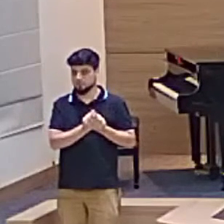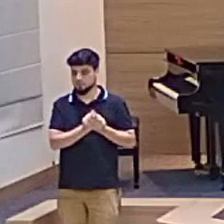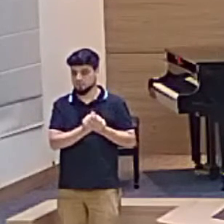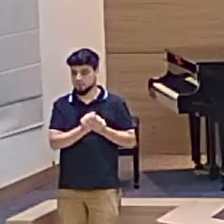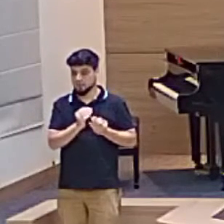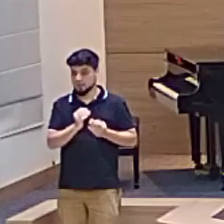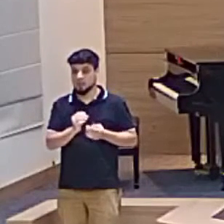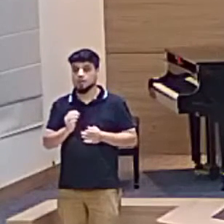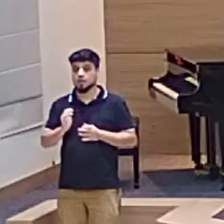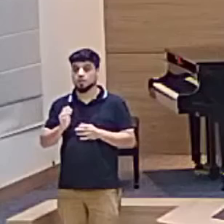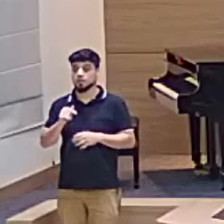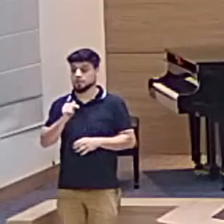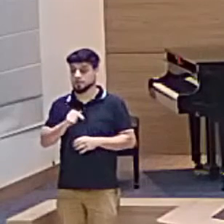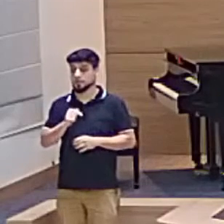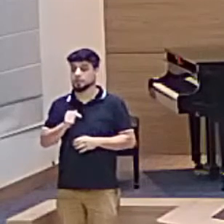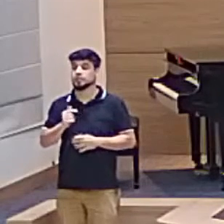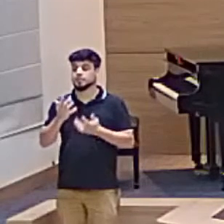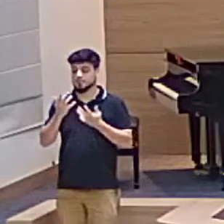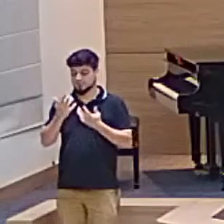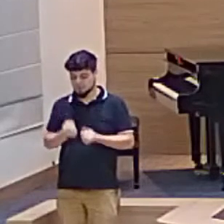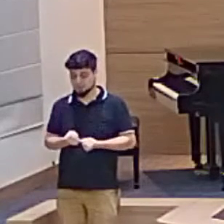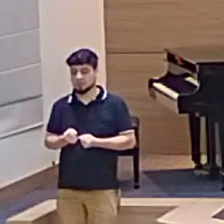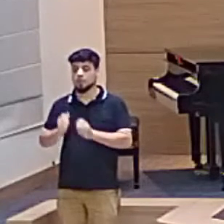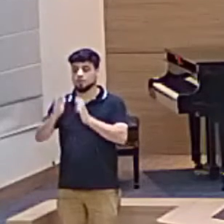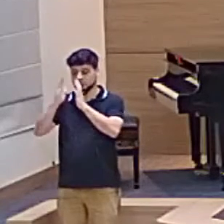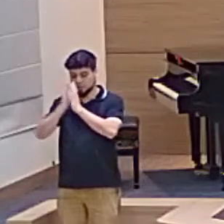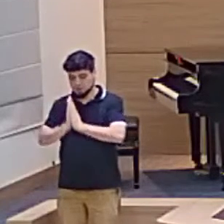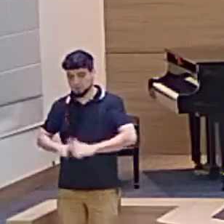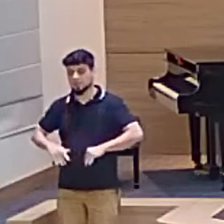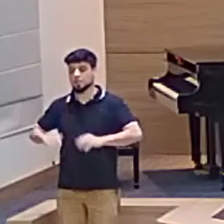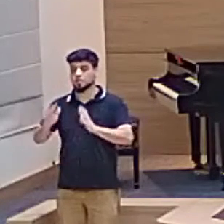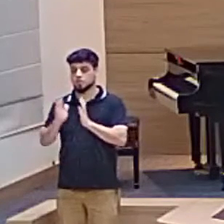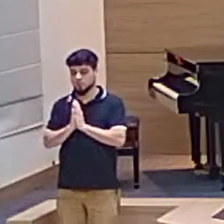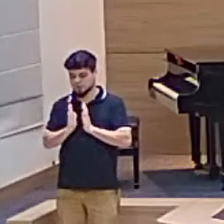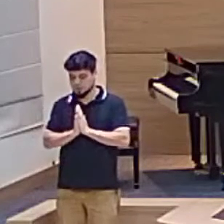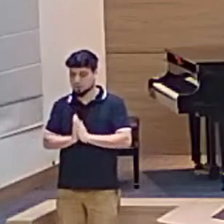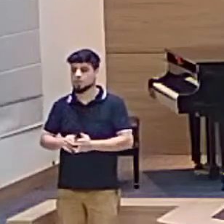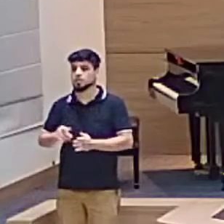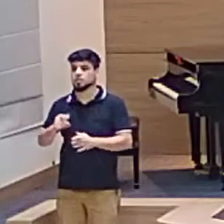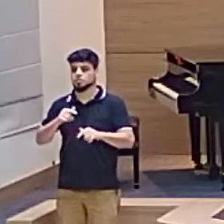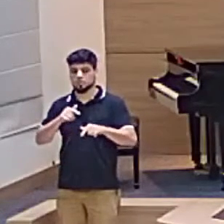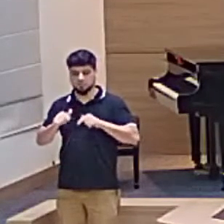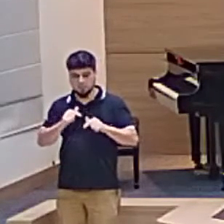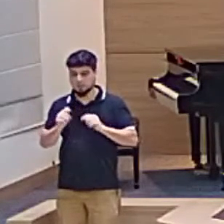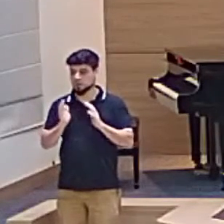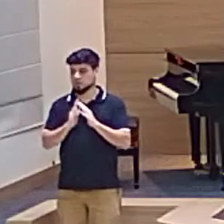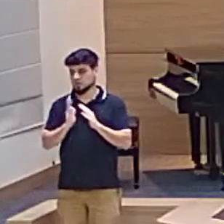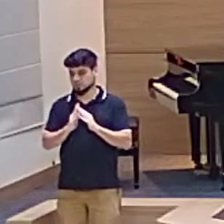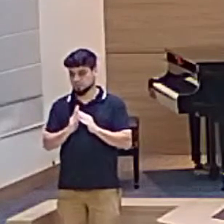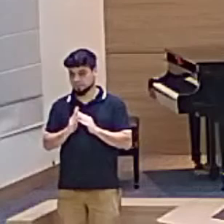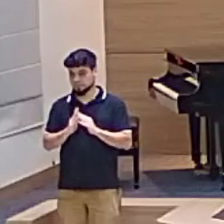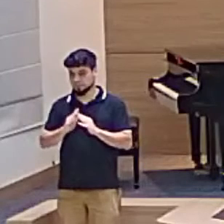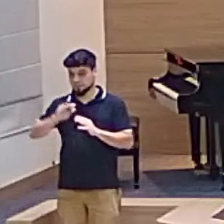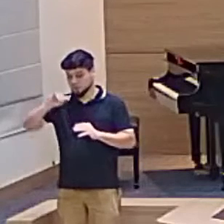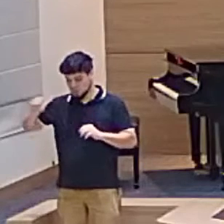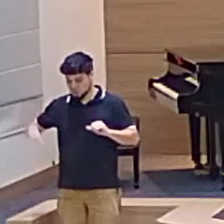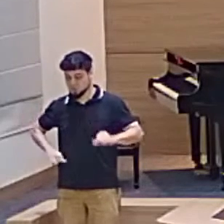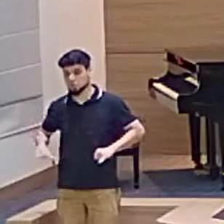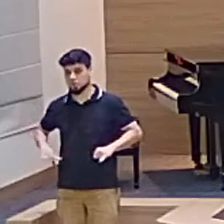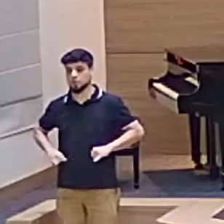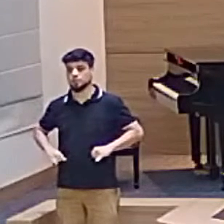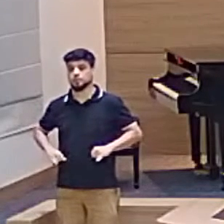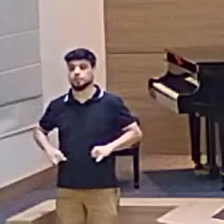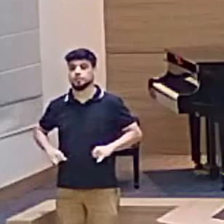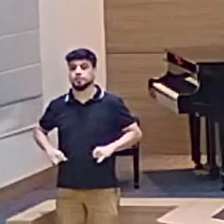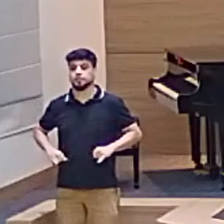da oração do serviço na sua casa Jó poderia dizer a geração que passar da